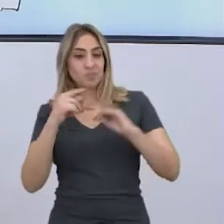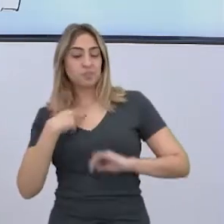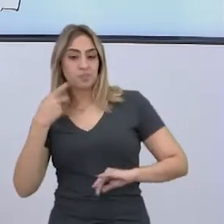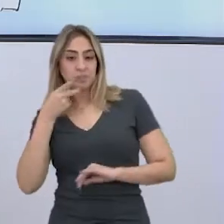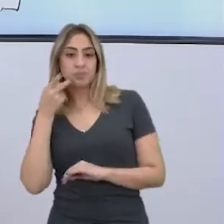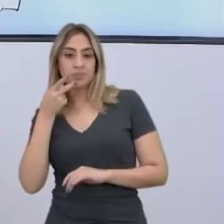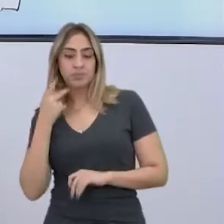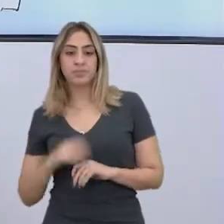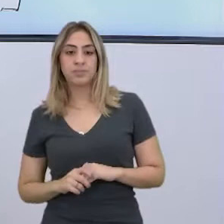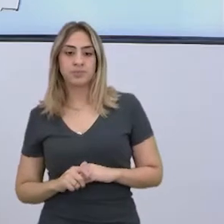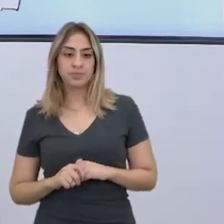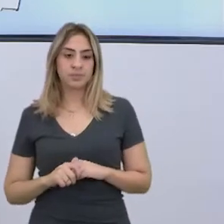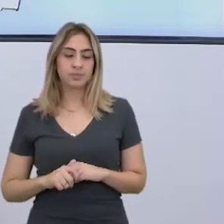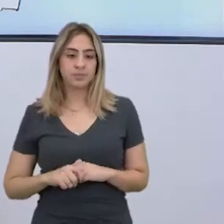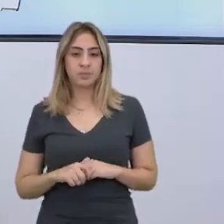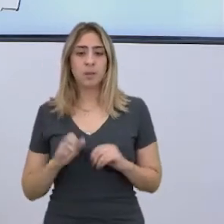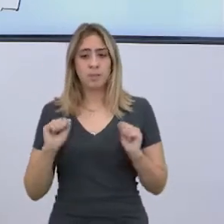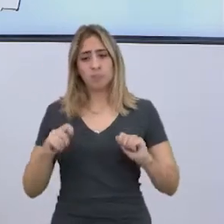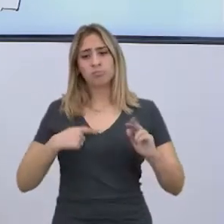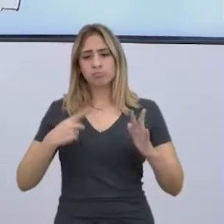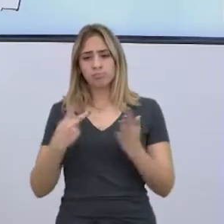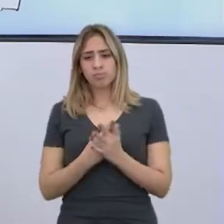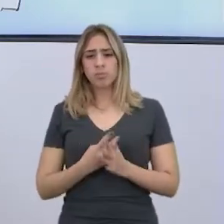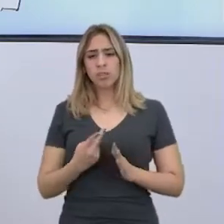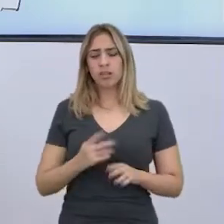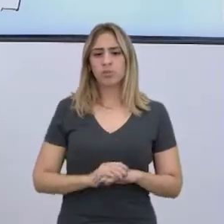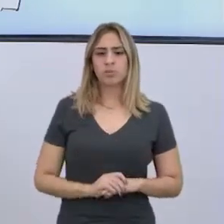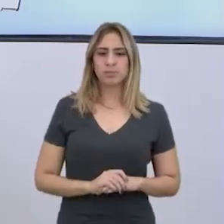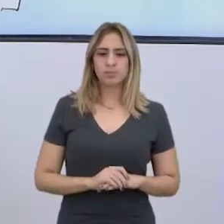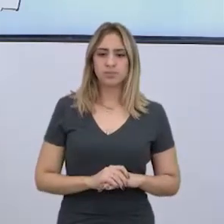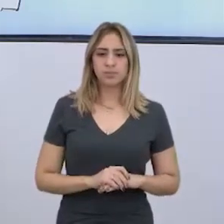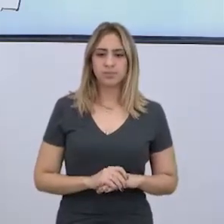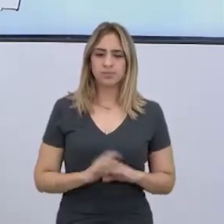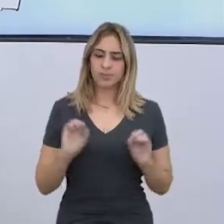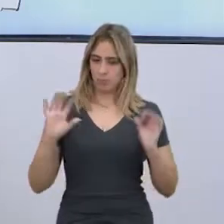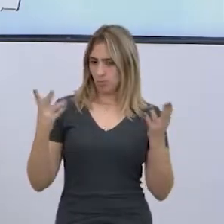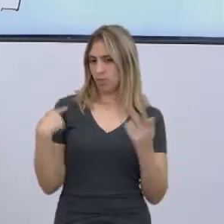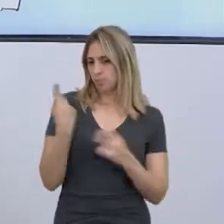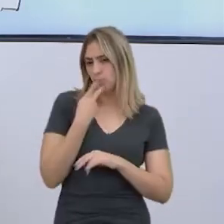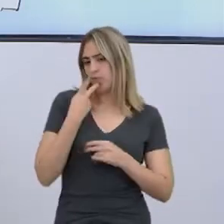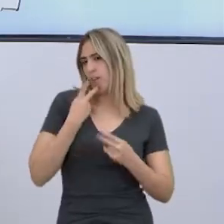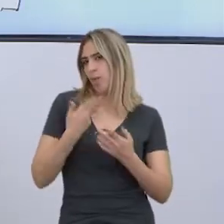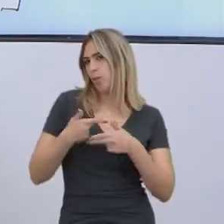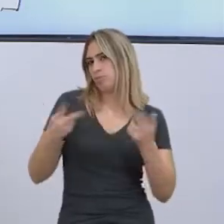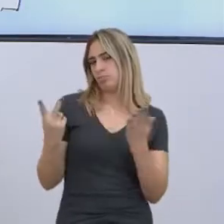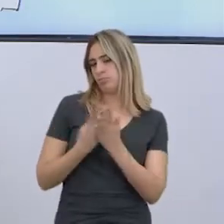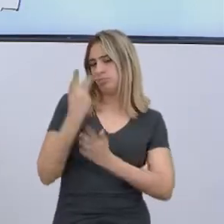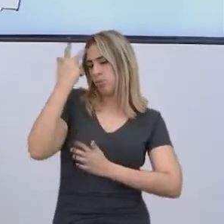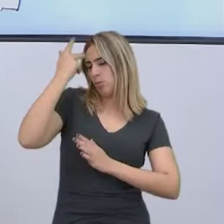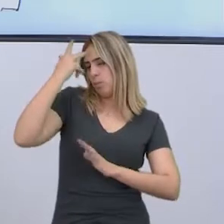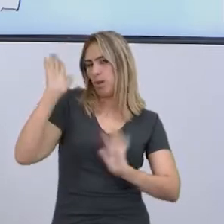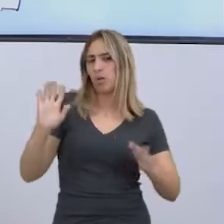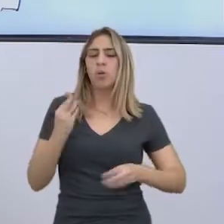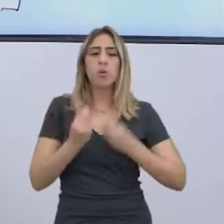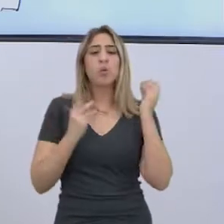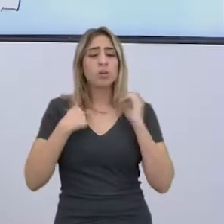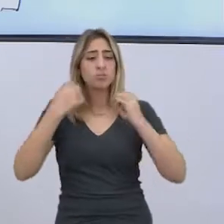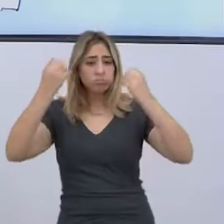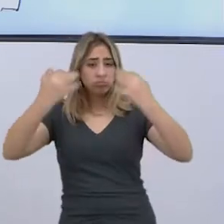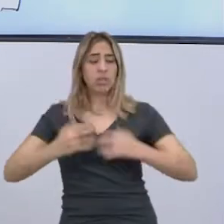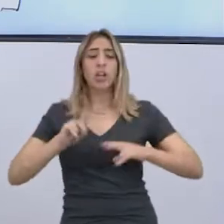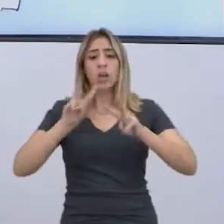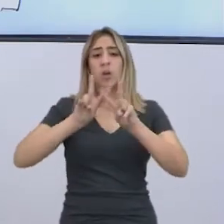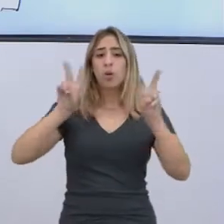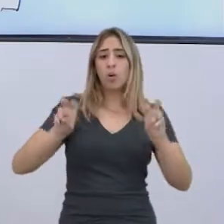se eu não me engano, posso estar errado, às vezes eu falo coisas que eu mesma não lembro. Acontece com todos nós. Mas todas elas que eu falei são